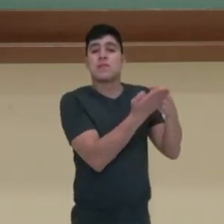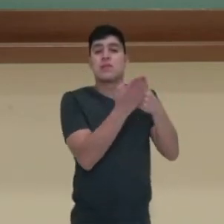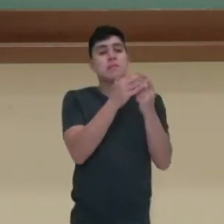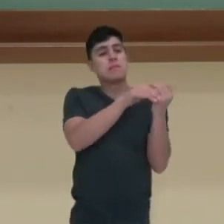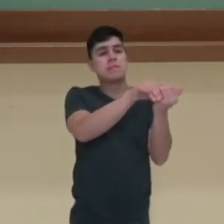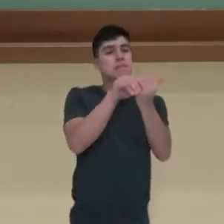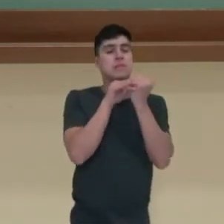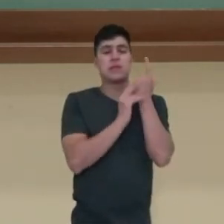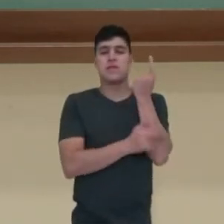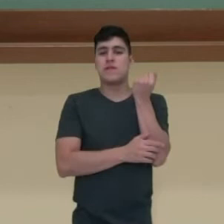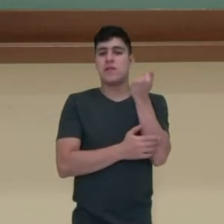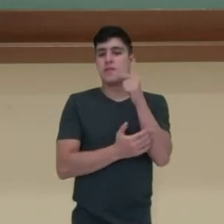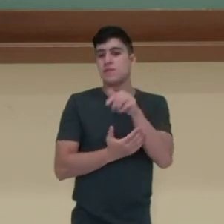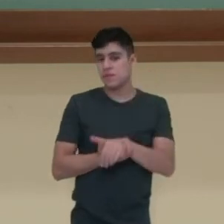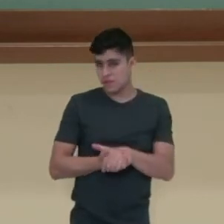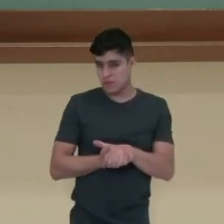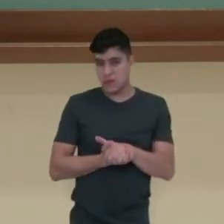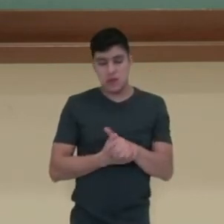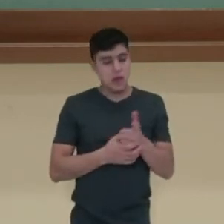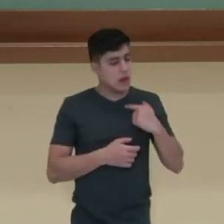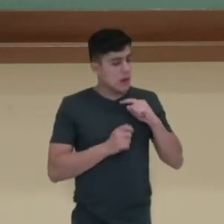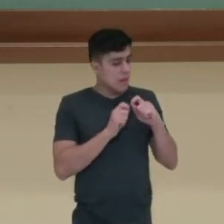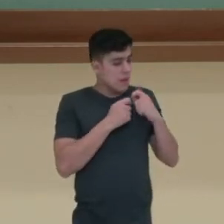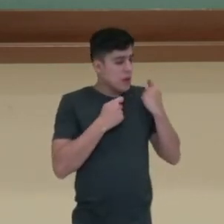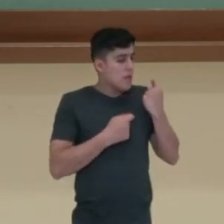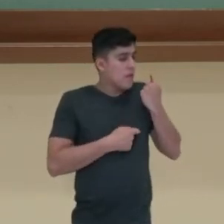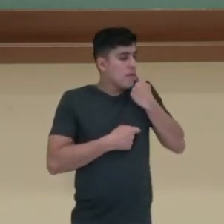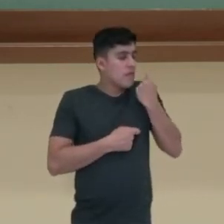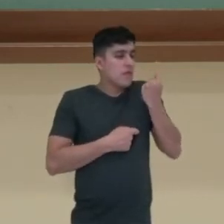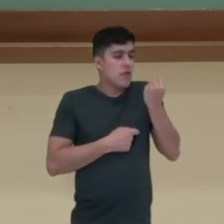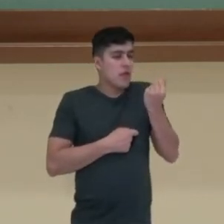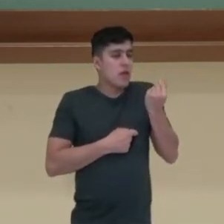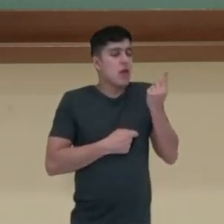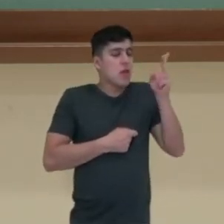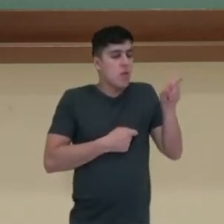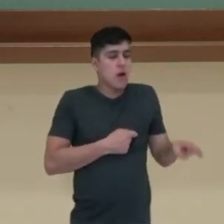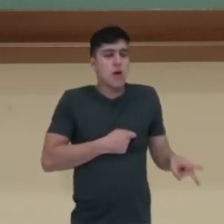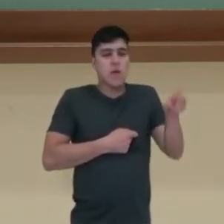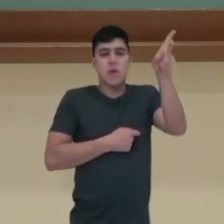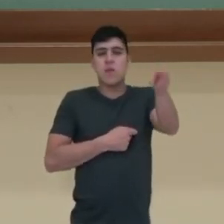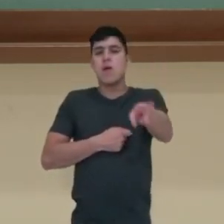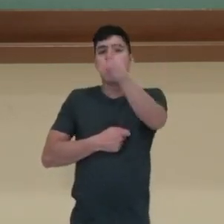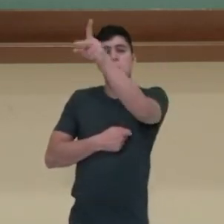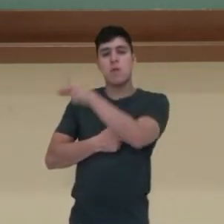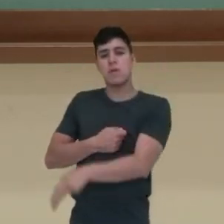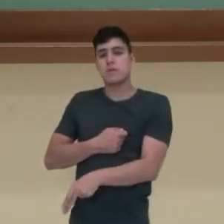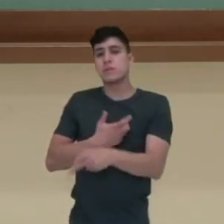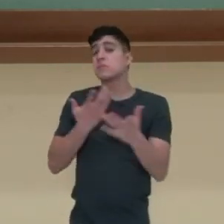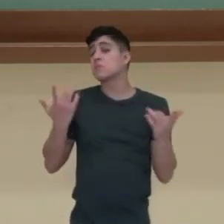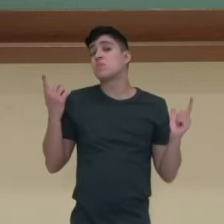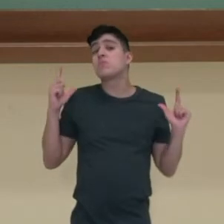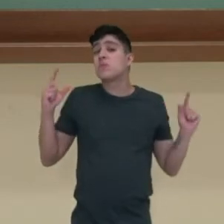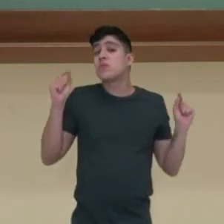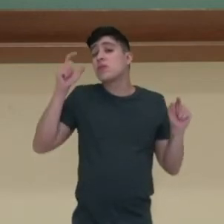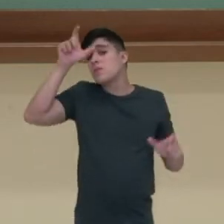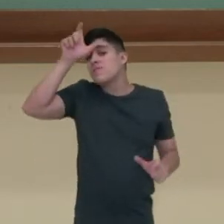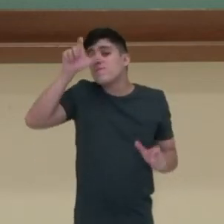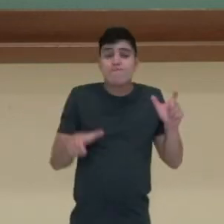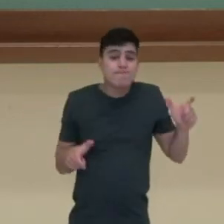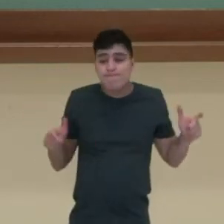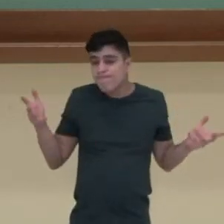o mesmo preço. Então eu vendo o pão exatamente ao mesmo preço que os meus concorrentes, fazendo com que as